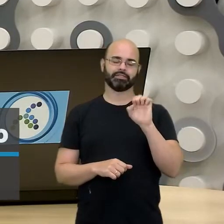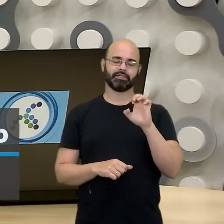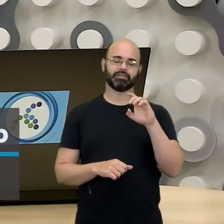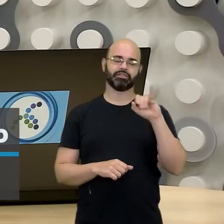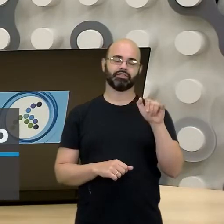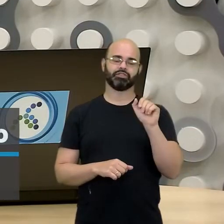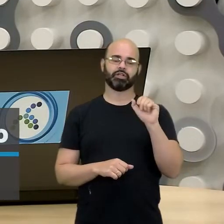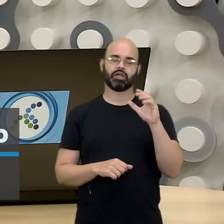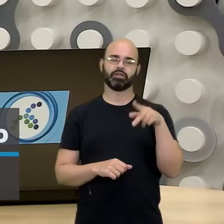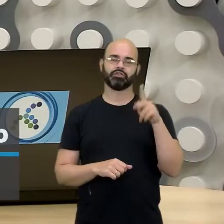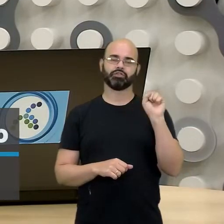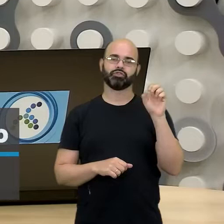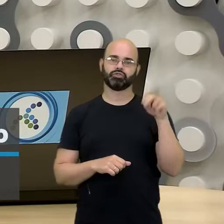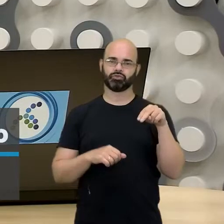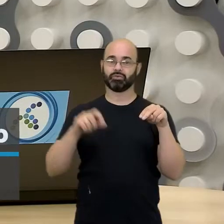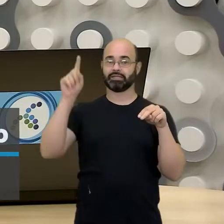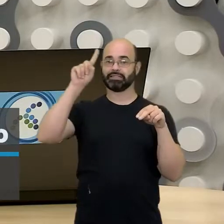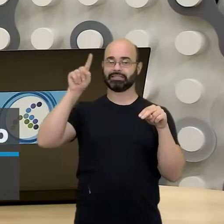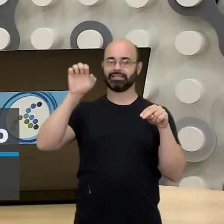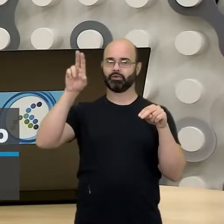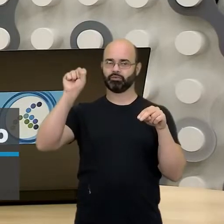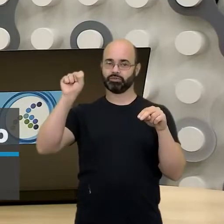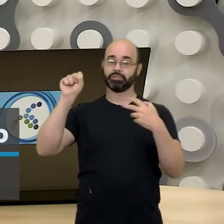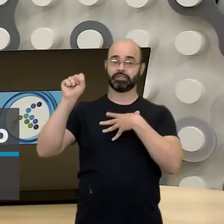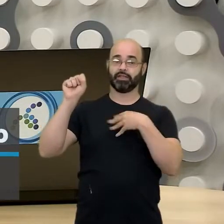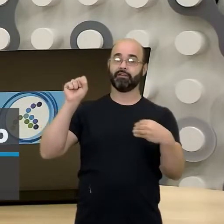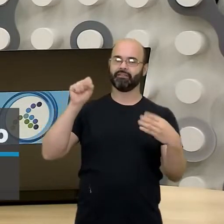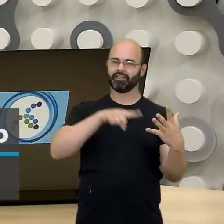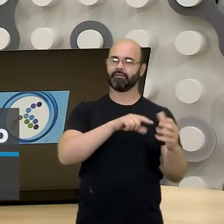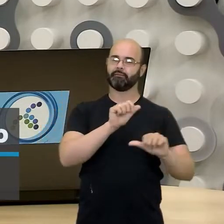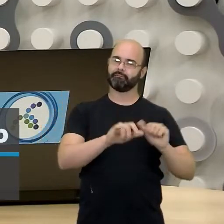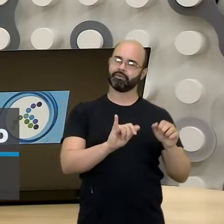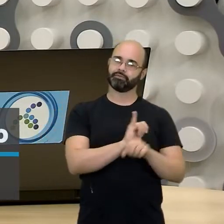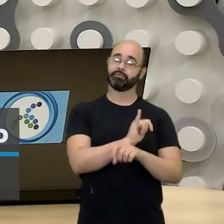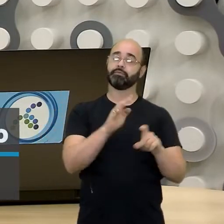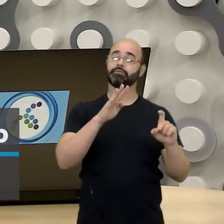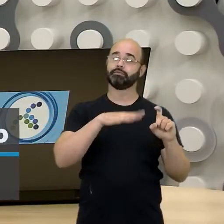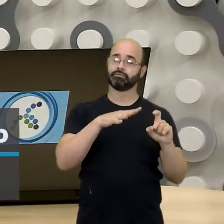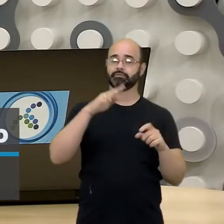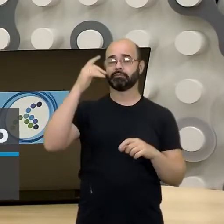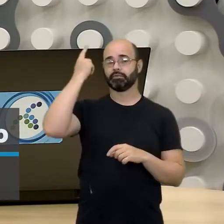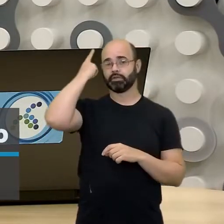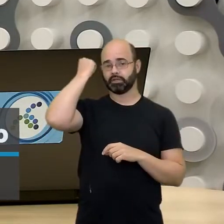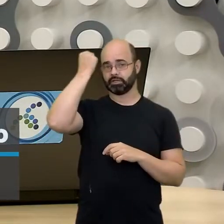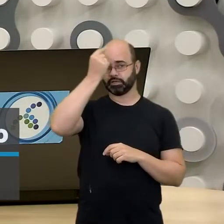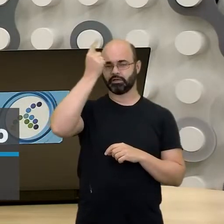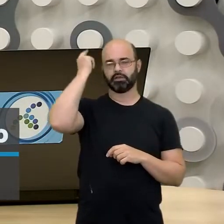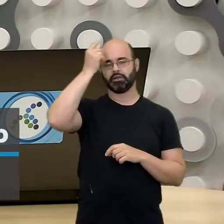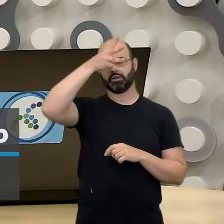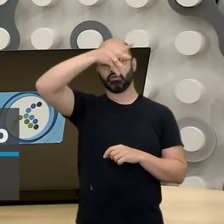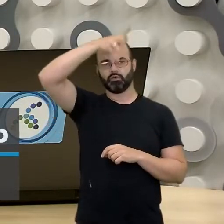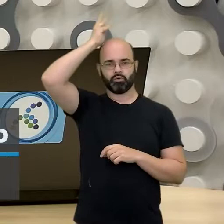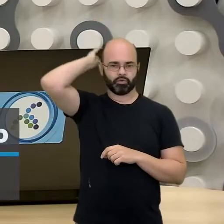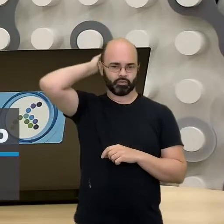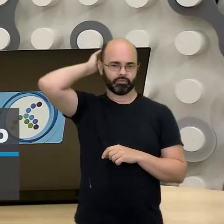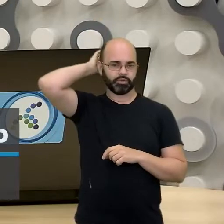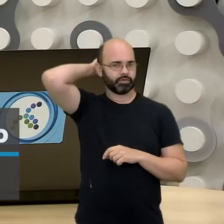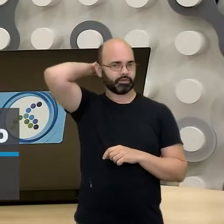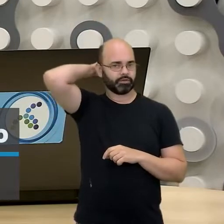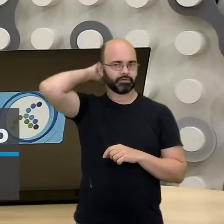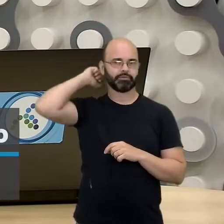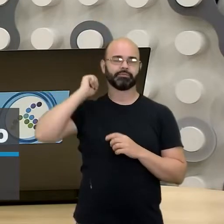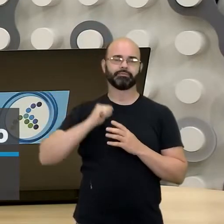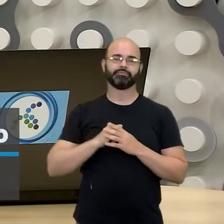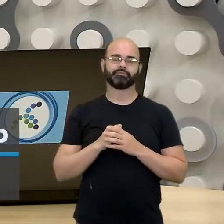eles mudam algumas coisinhas ali nos mitos, né? Isso, Percy Jackson é mitologia grega ou greco-romana. A gente está falando aí na Eda de